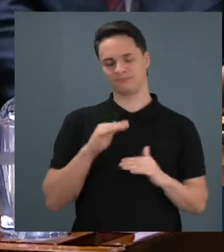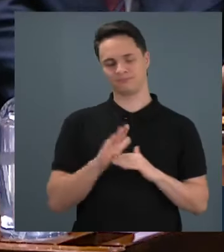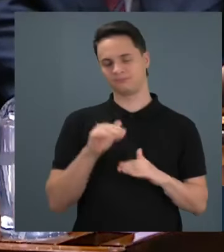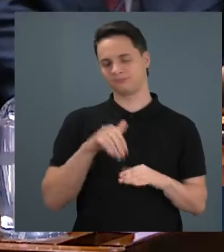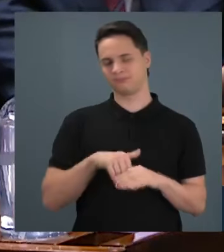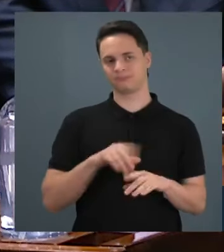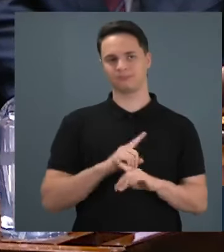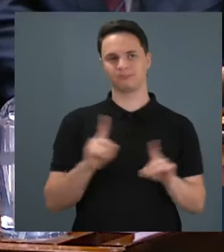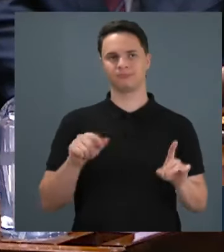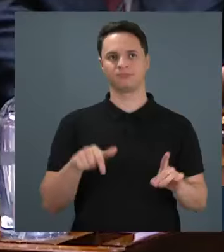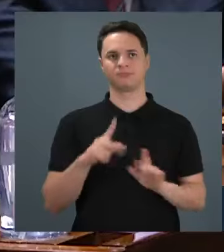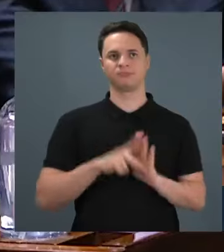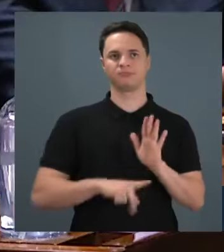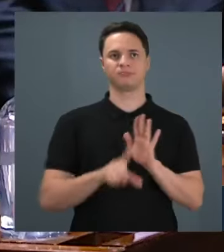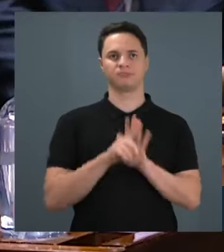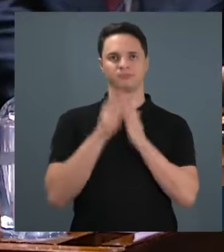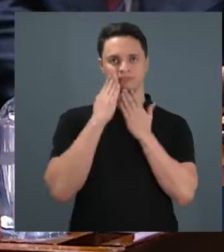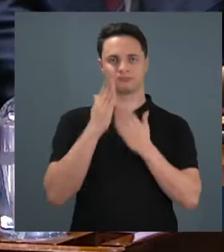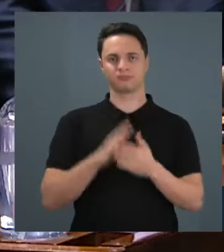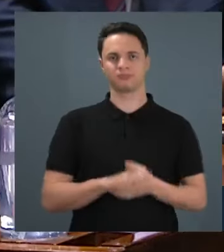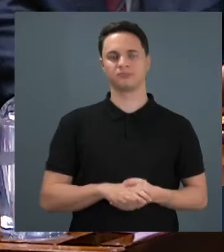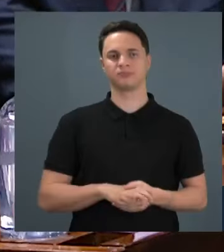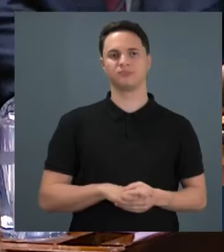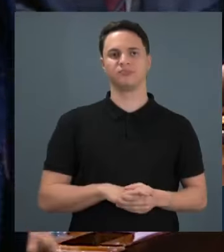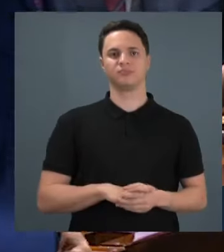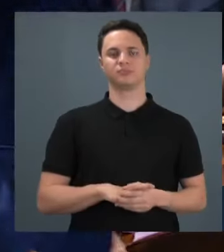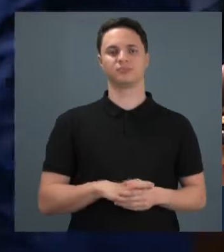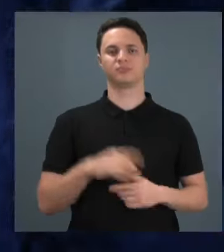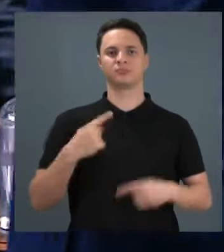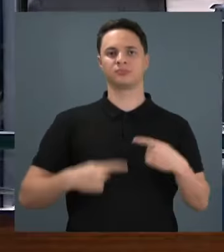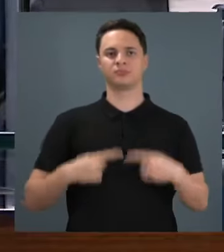votar esse projeto de lei. Agradeço, Vossa Excelência. Presidente, para